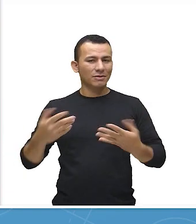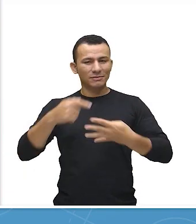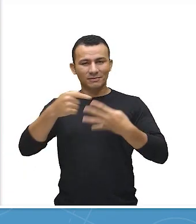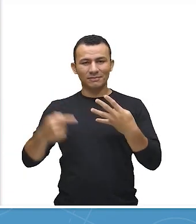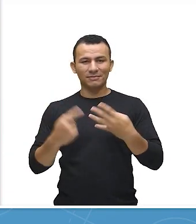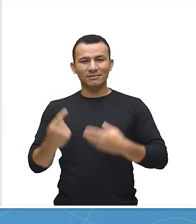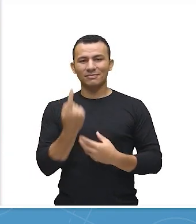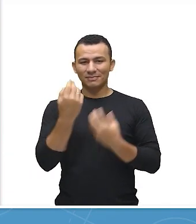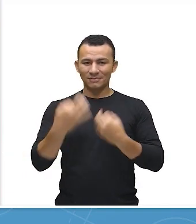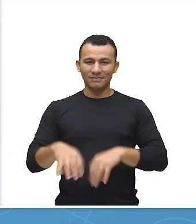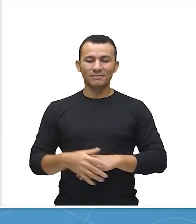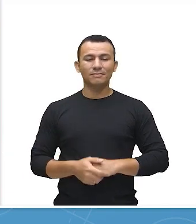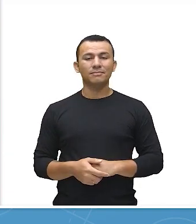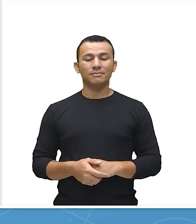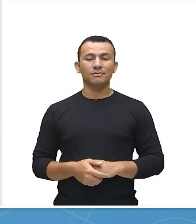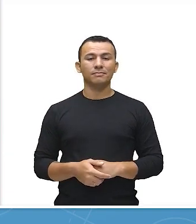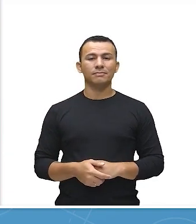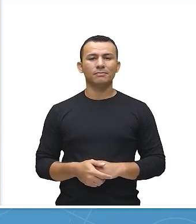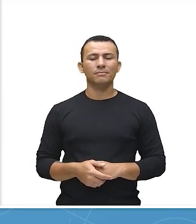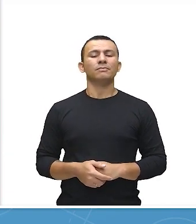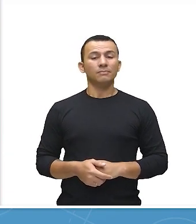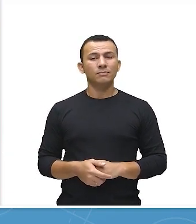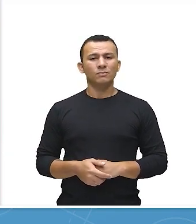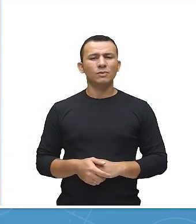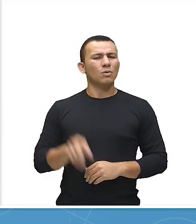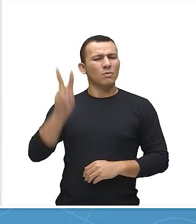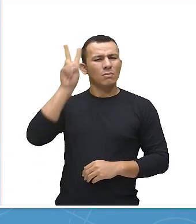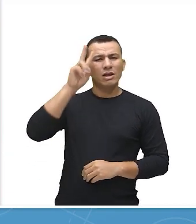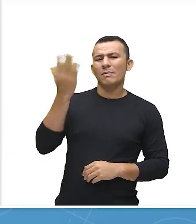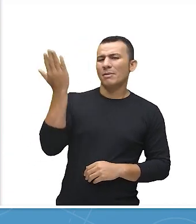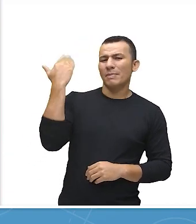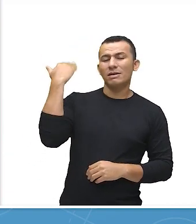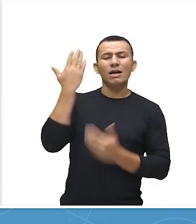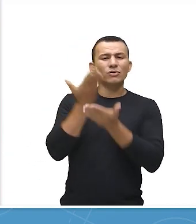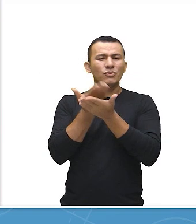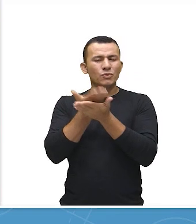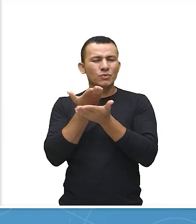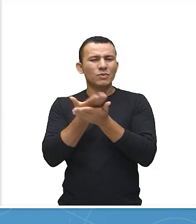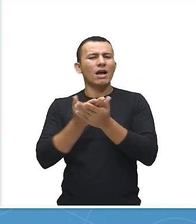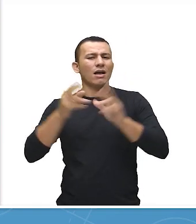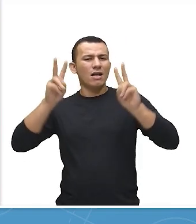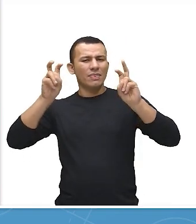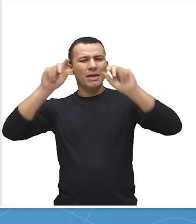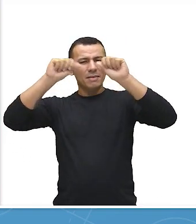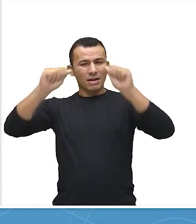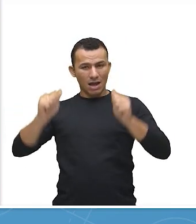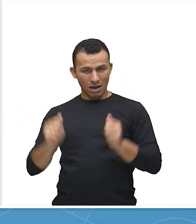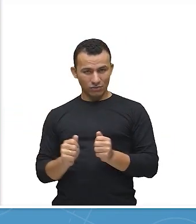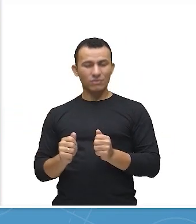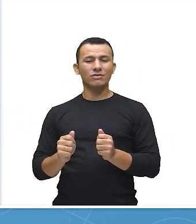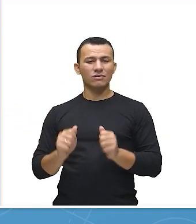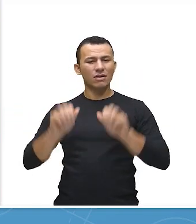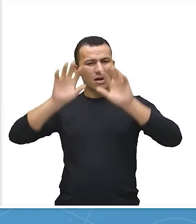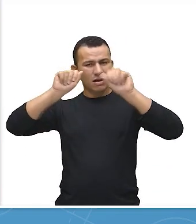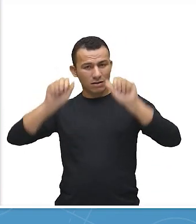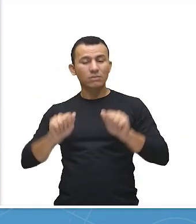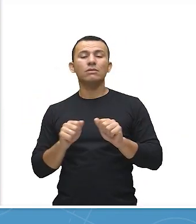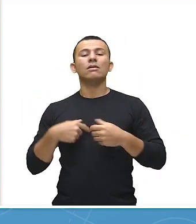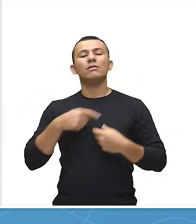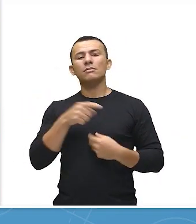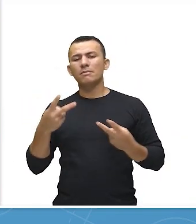São Gregório Magno, monge e eleito papa. Os cânticos litúrgicos vocais e